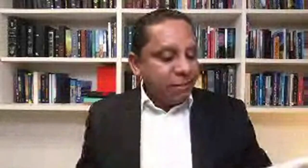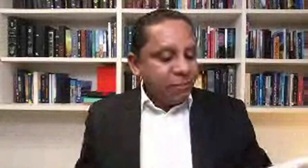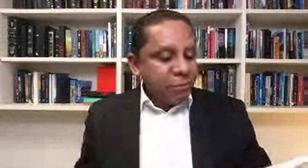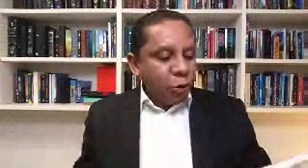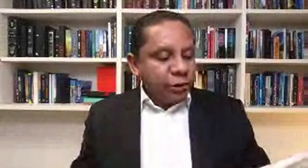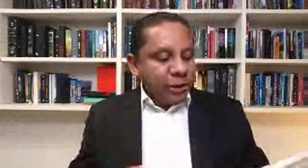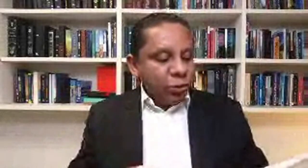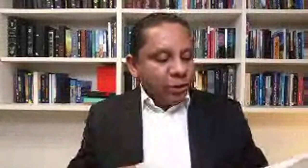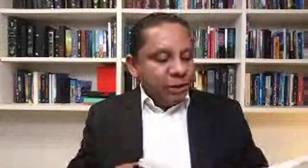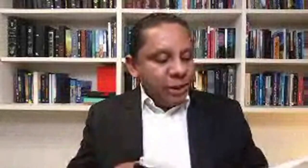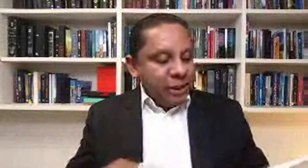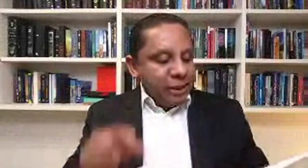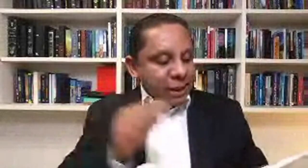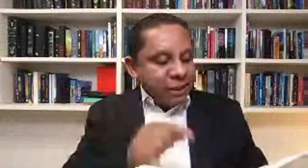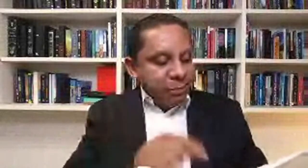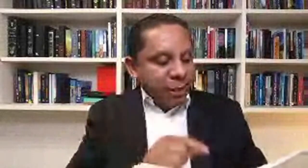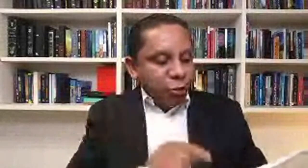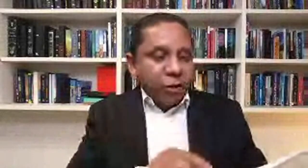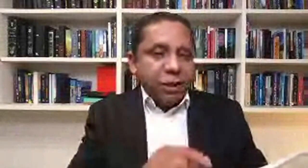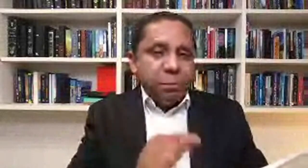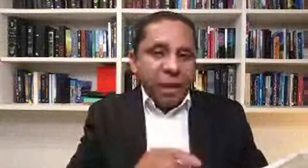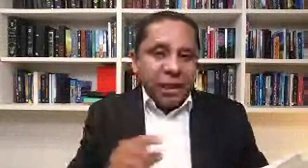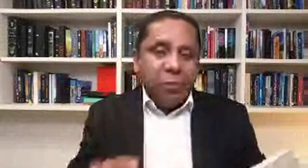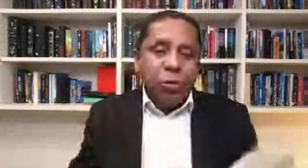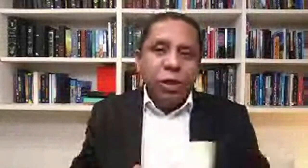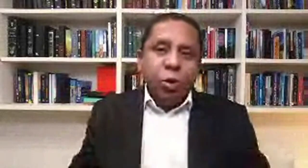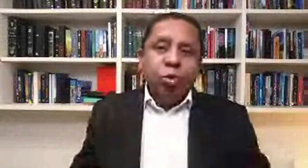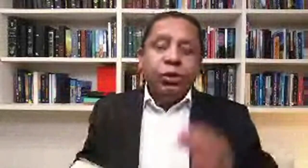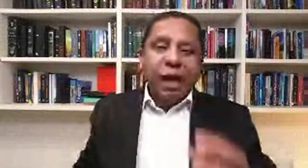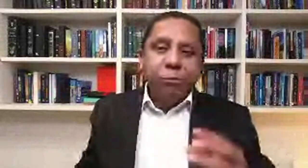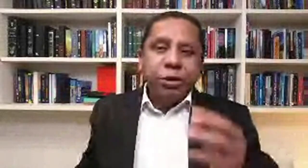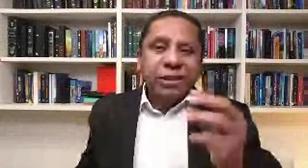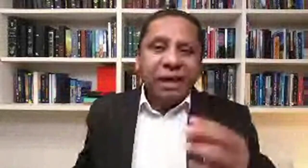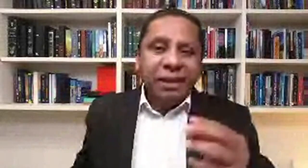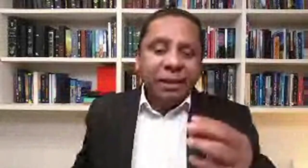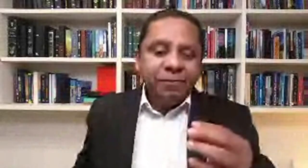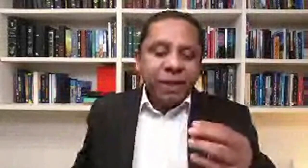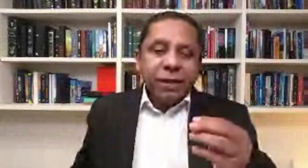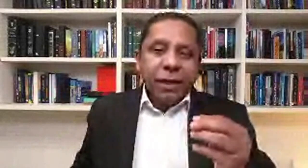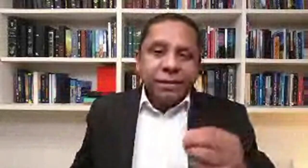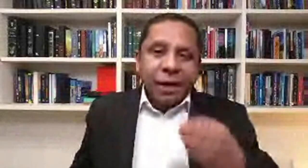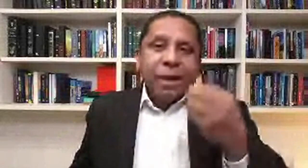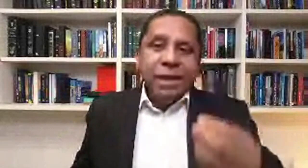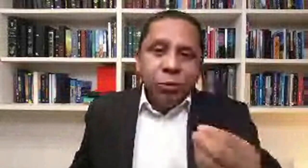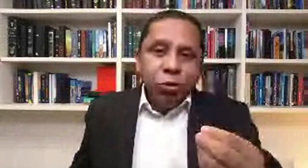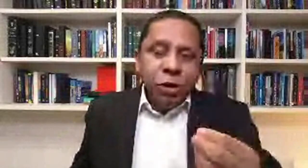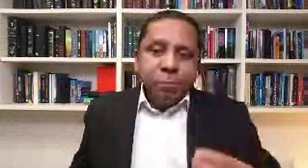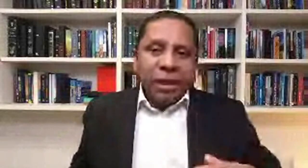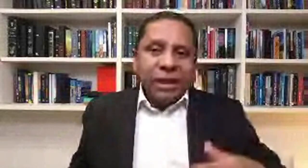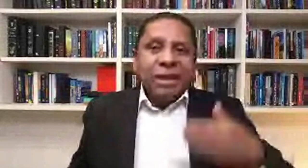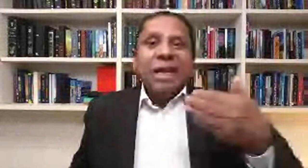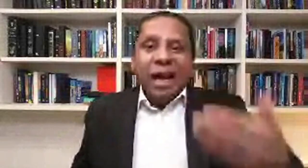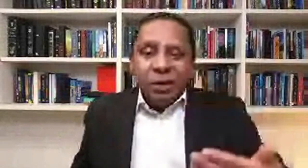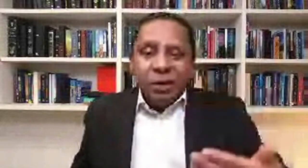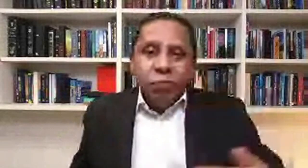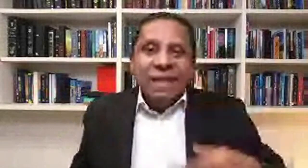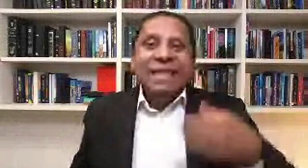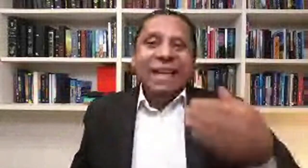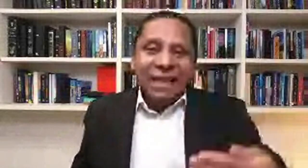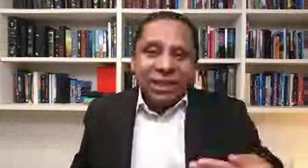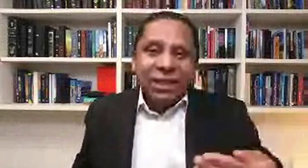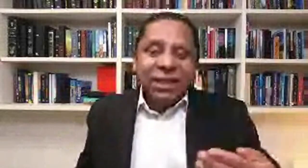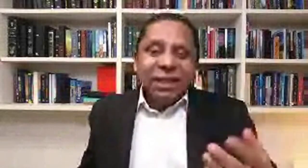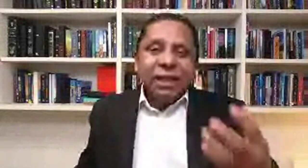Satanás, mostrando que nesse período aqui de Pérgamo, o diabo estaria trabalhando para criar